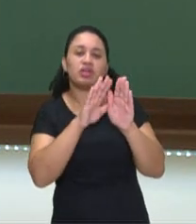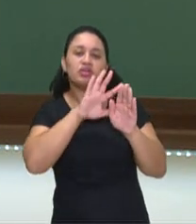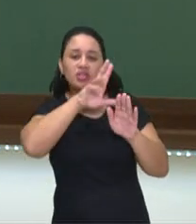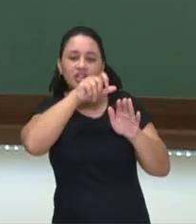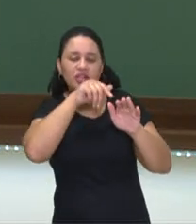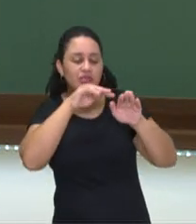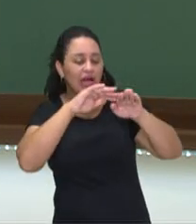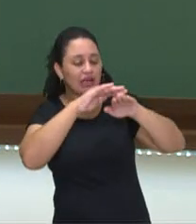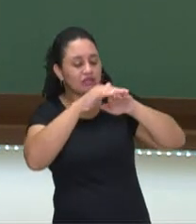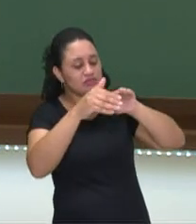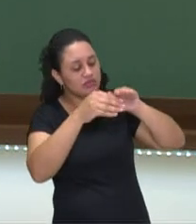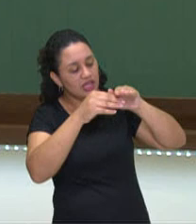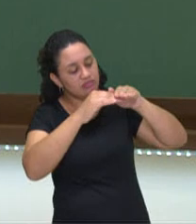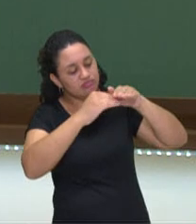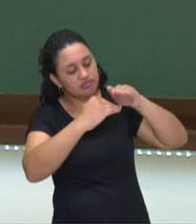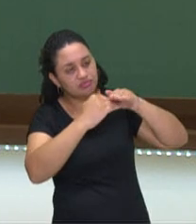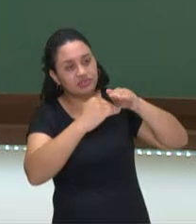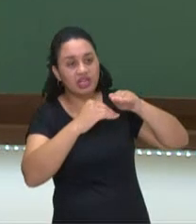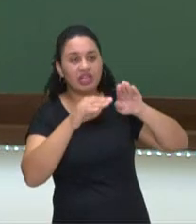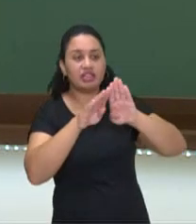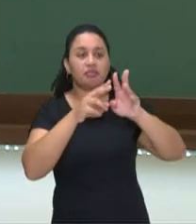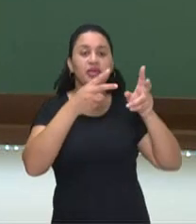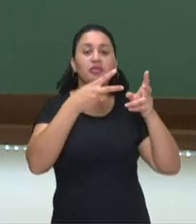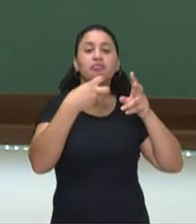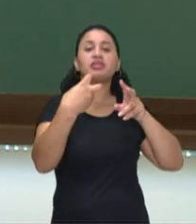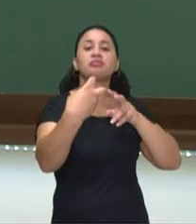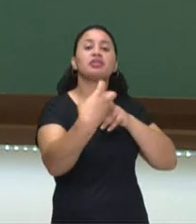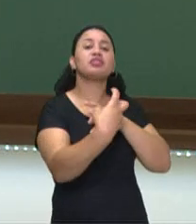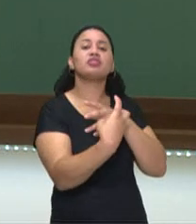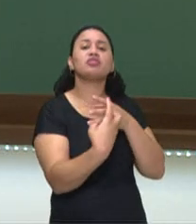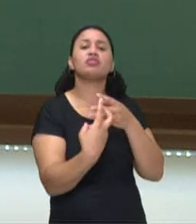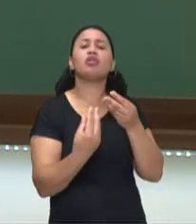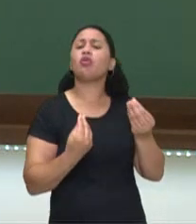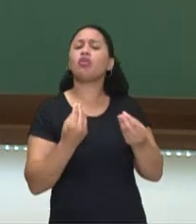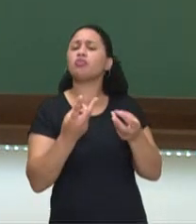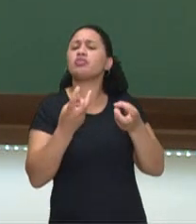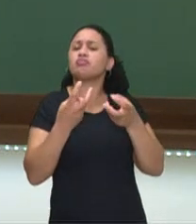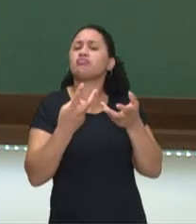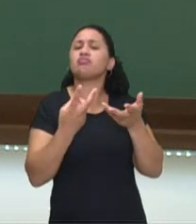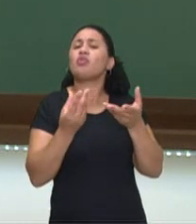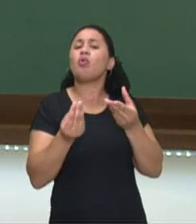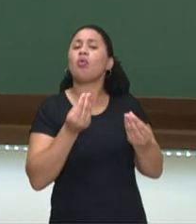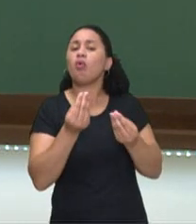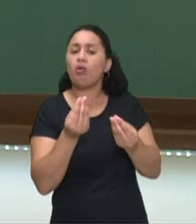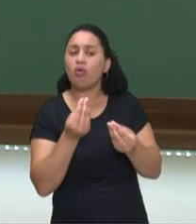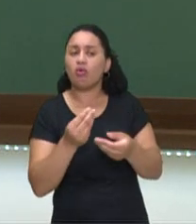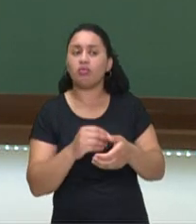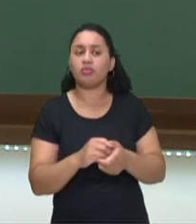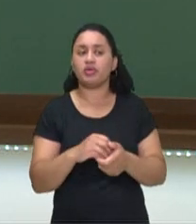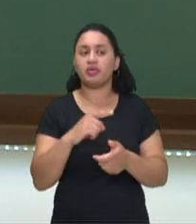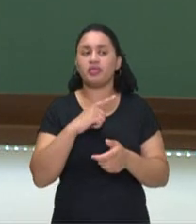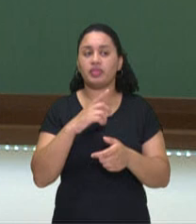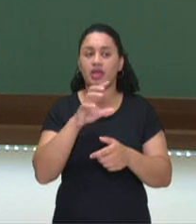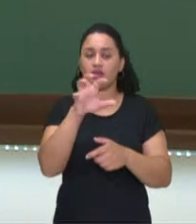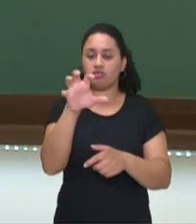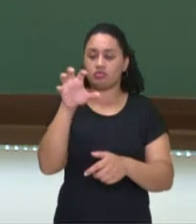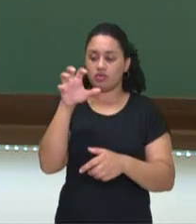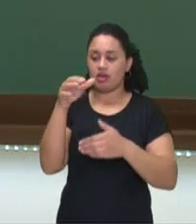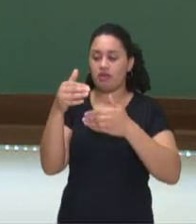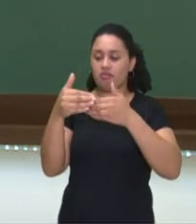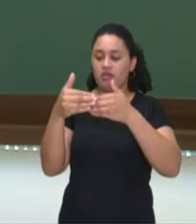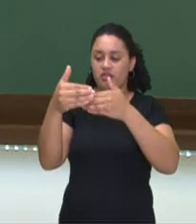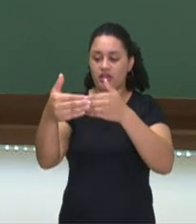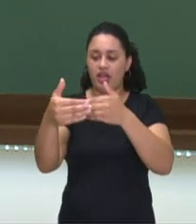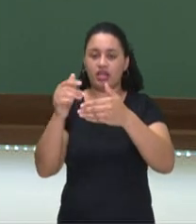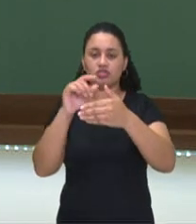e perspectiva. Onde que eu vejo essa perspectiva? Eu tenho aqui esse em primeiro plano, esse um